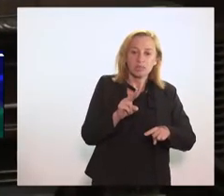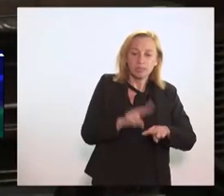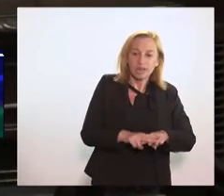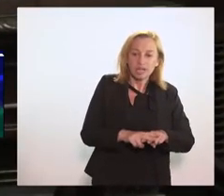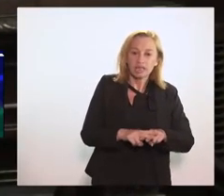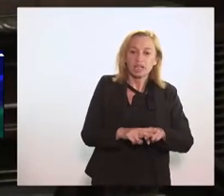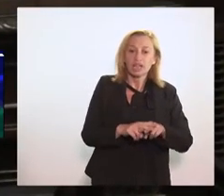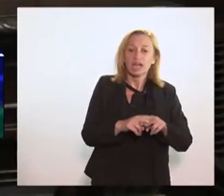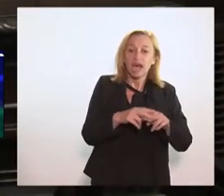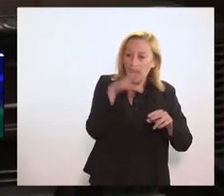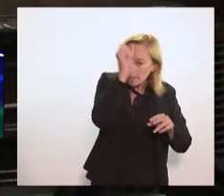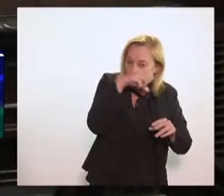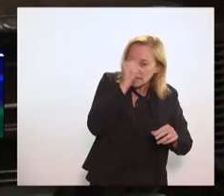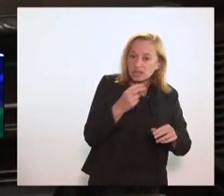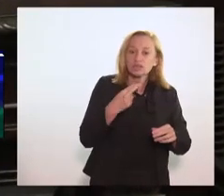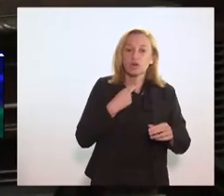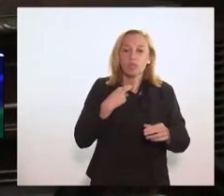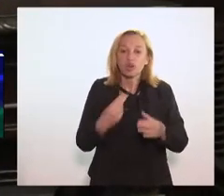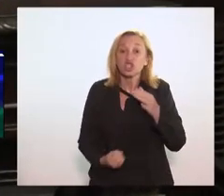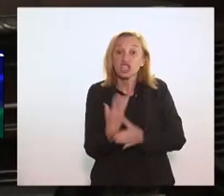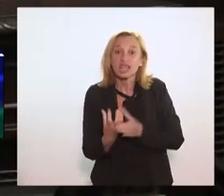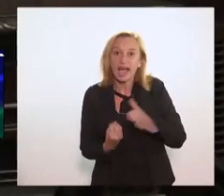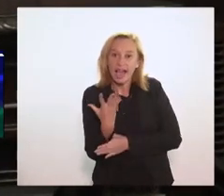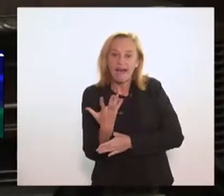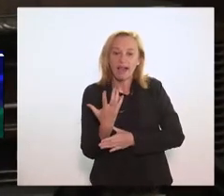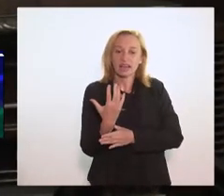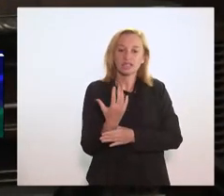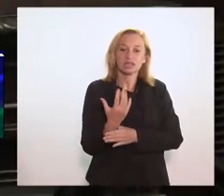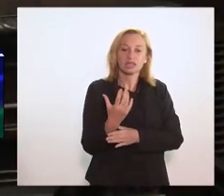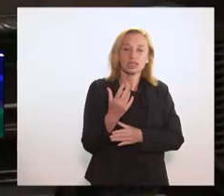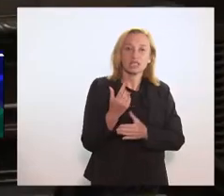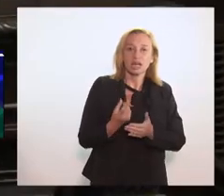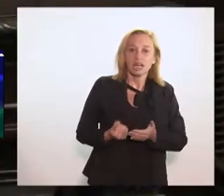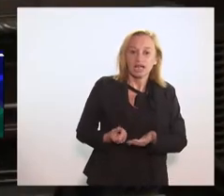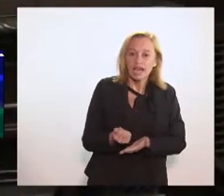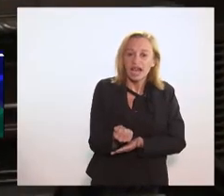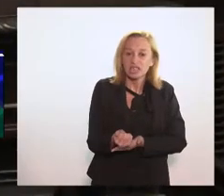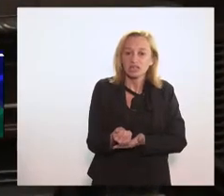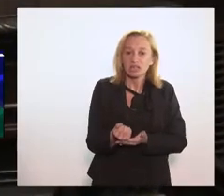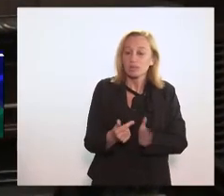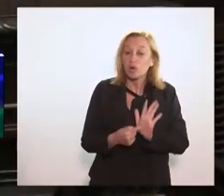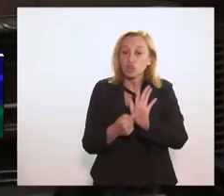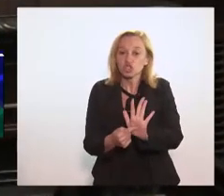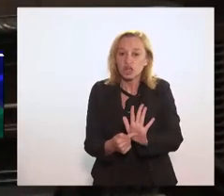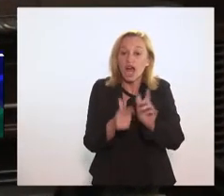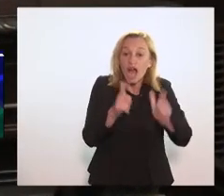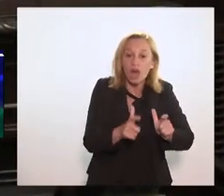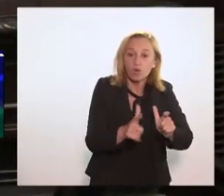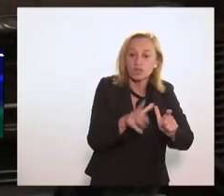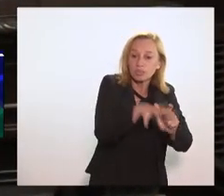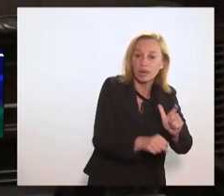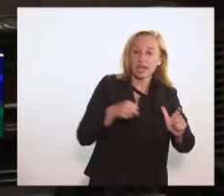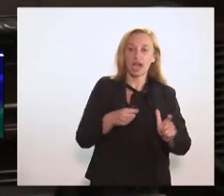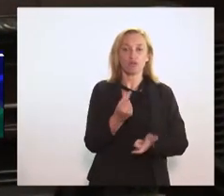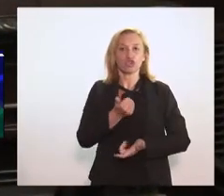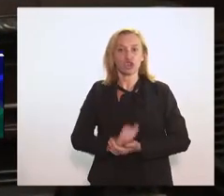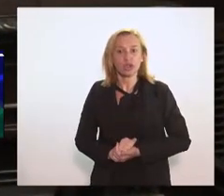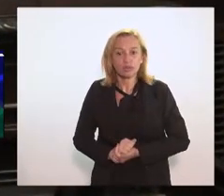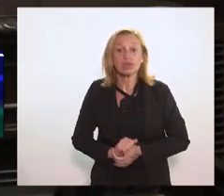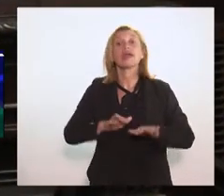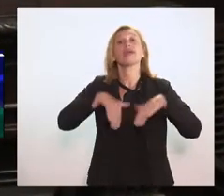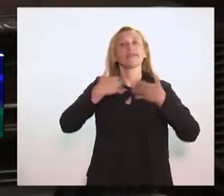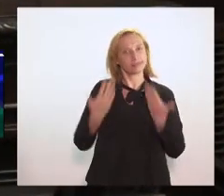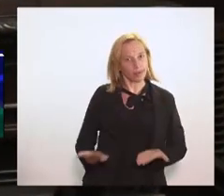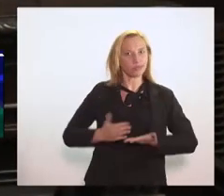se aprende que não se pode gerar um gasto sem apontar a fonte de custeio para aquele gasto.